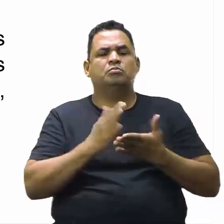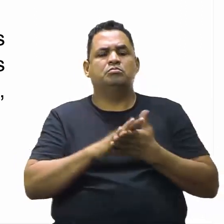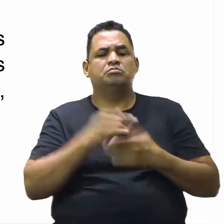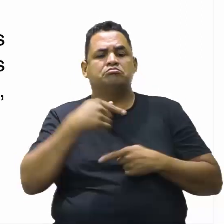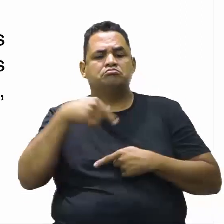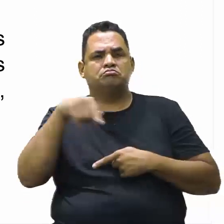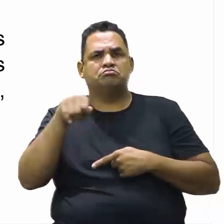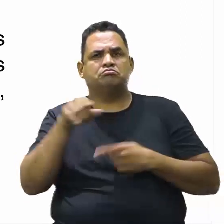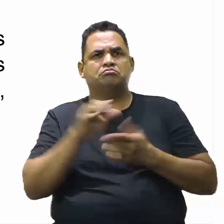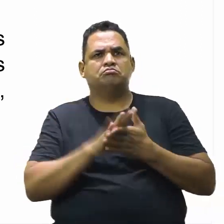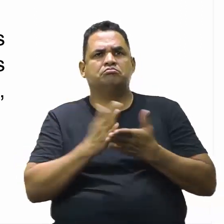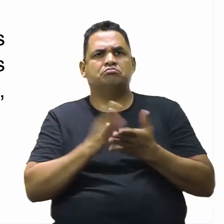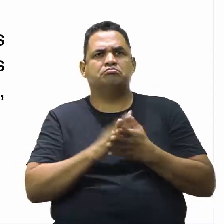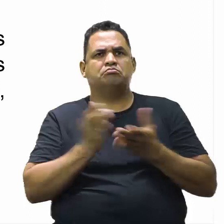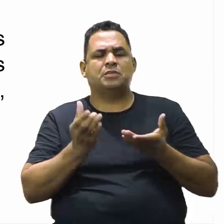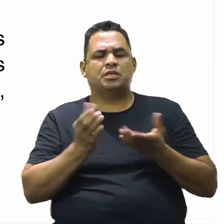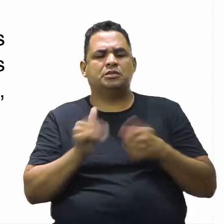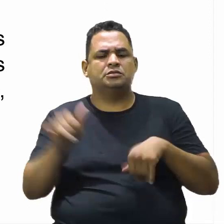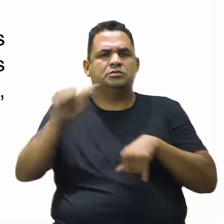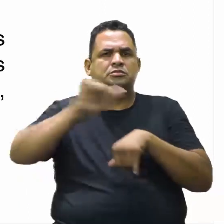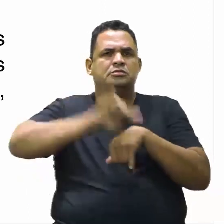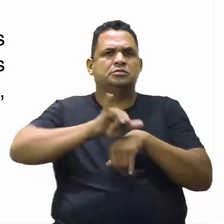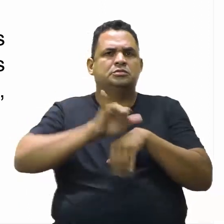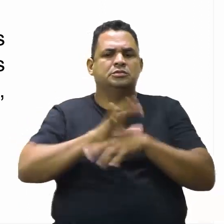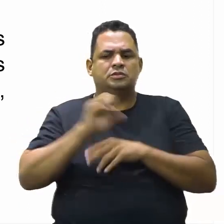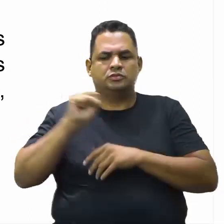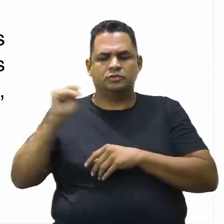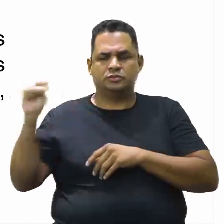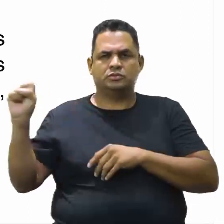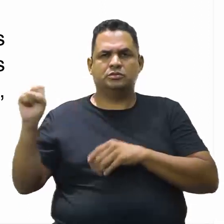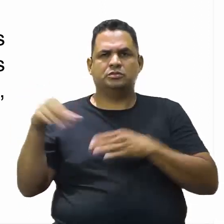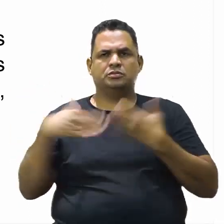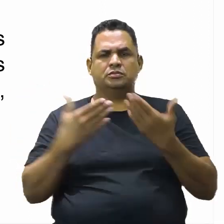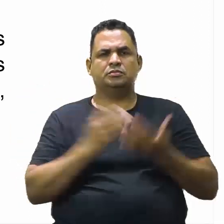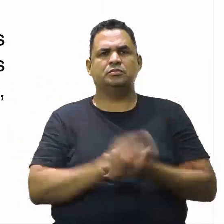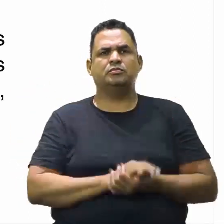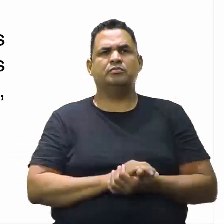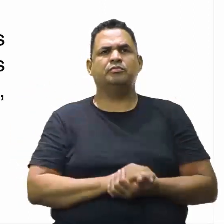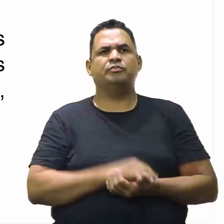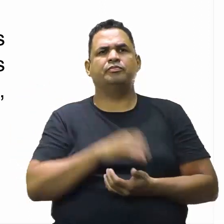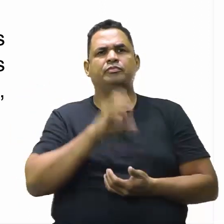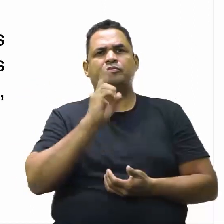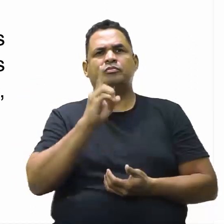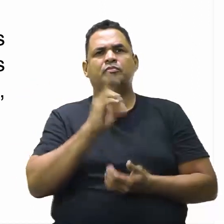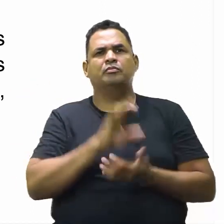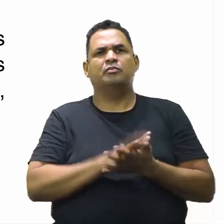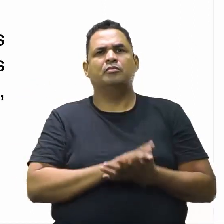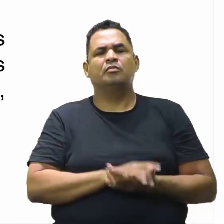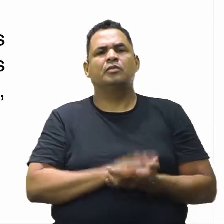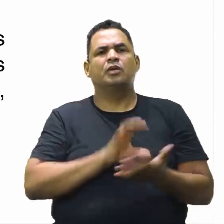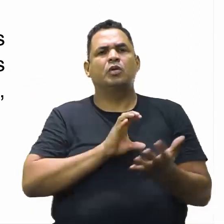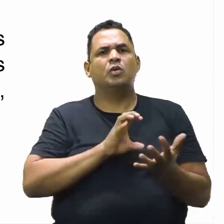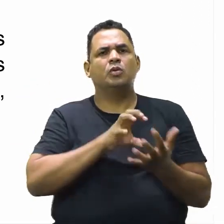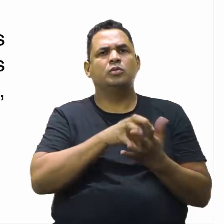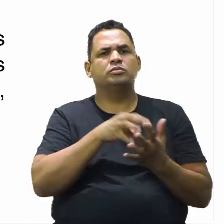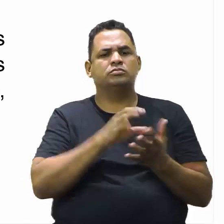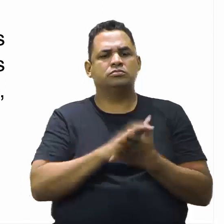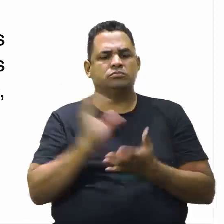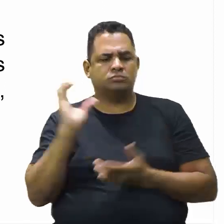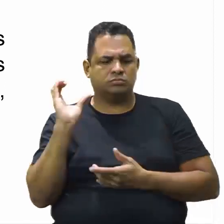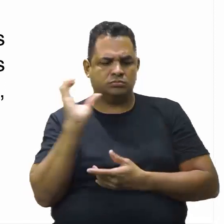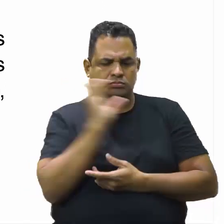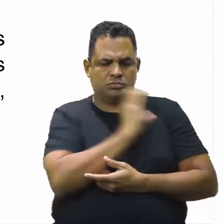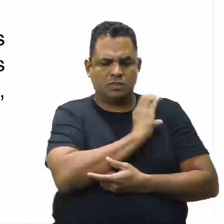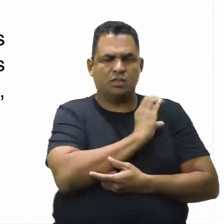via de saída para as grandes capitais do Sudeste. Alternativa D, a colonização